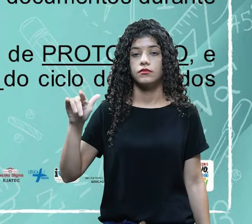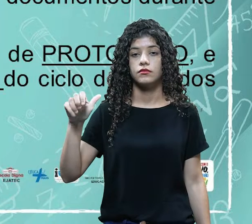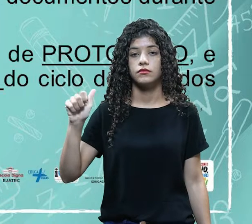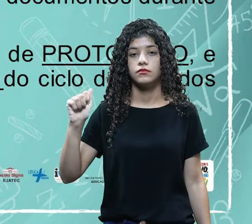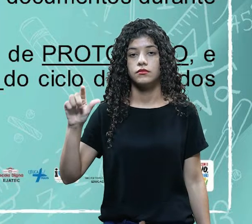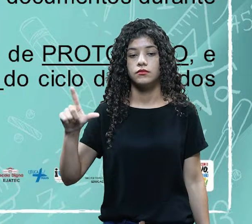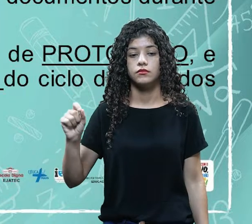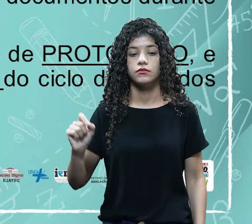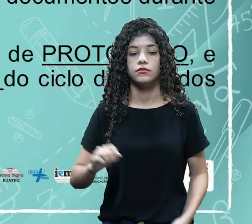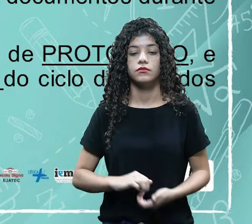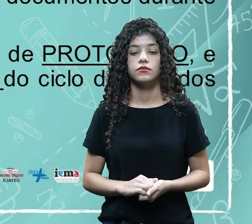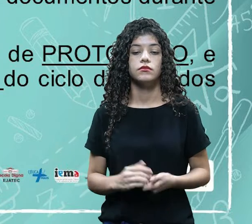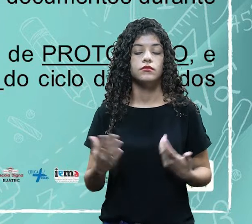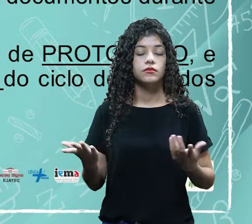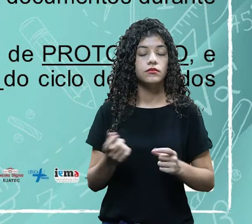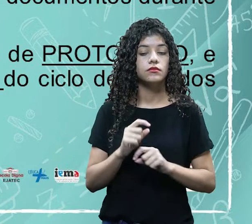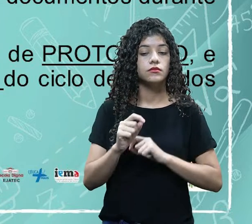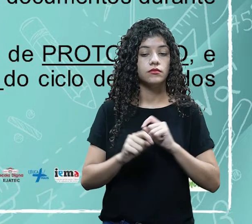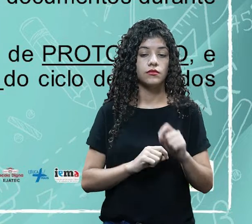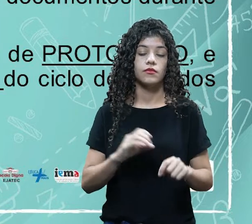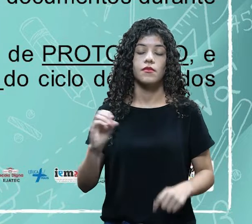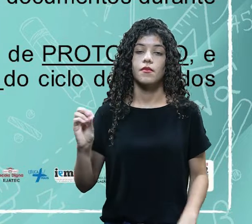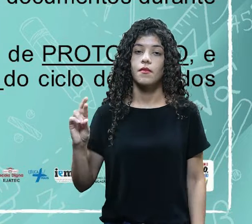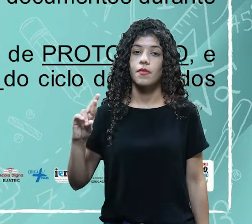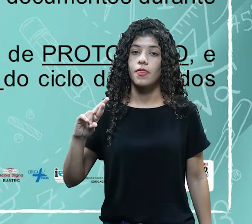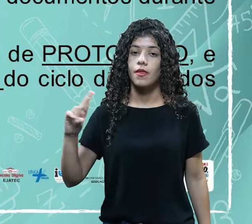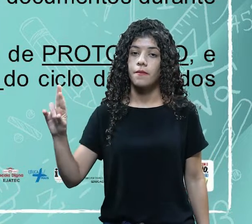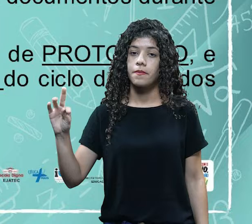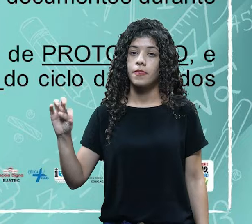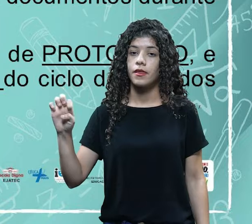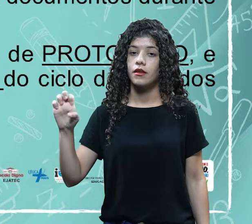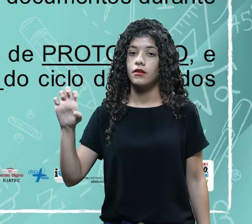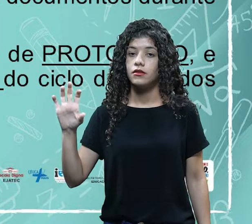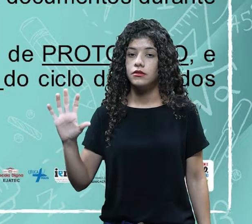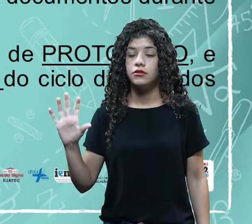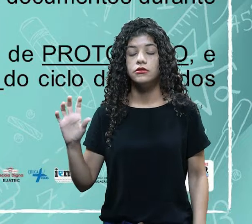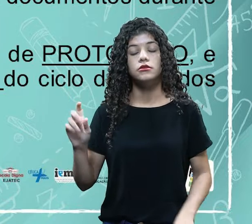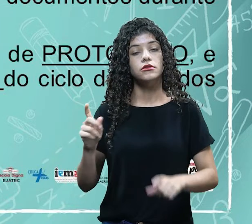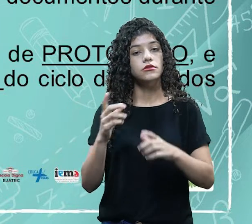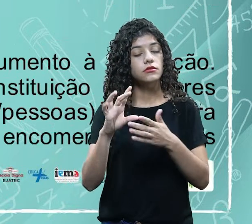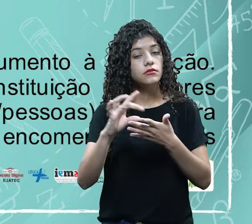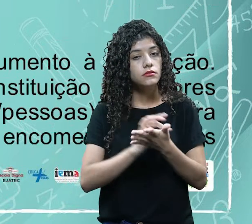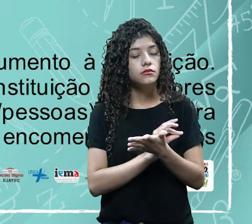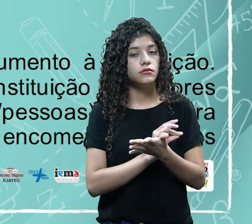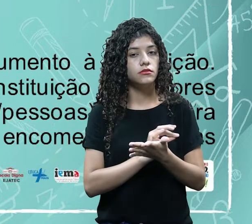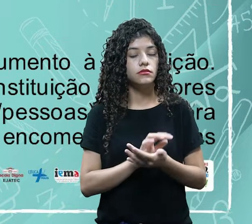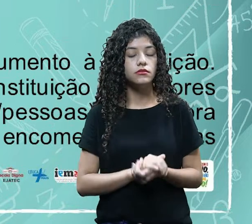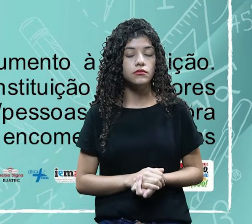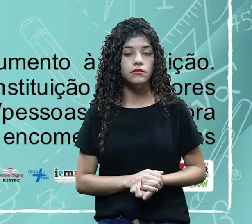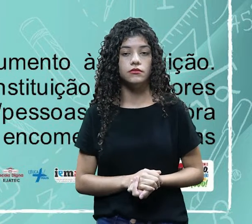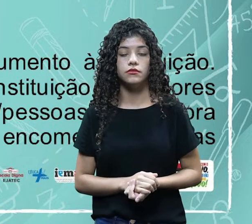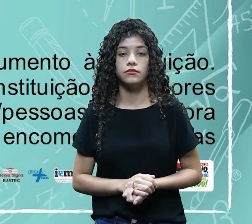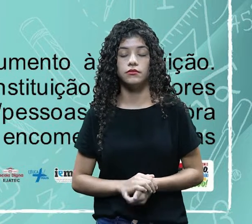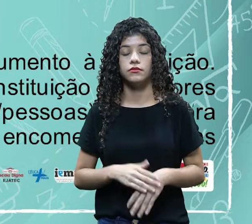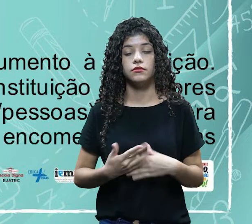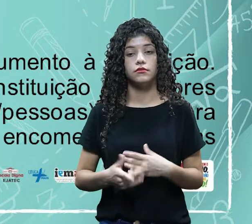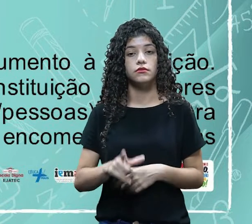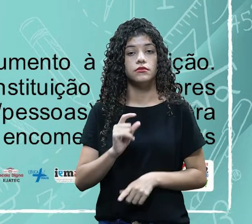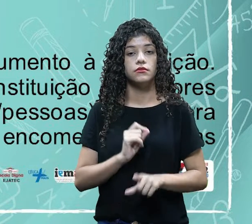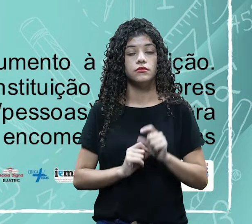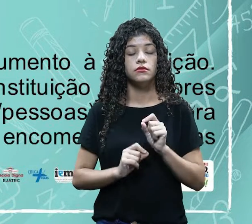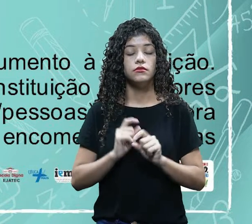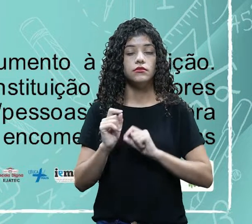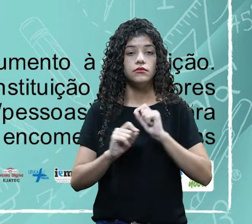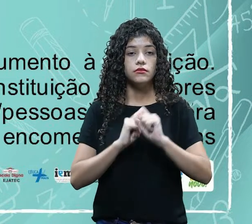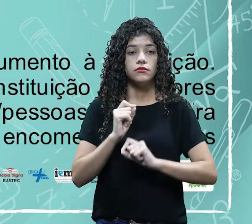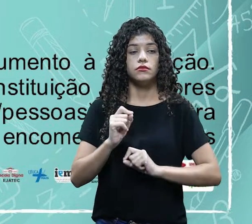corrente, como falamos, né, na idade corrente dos documentos, do ciclo da vida dos documentos. Para definir, né,